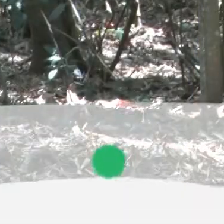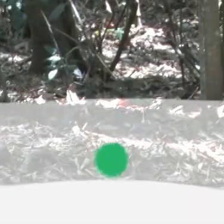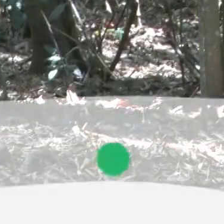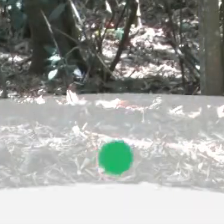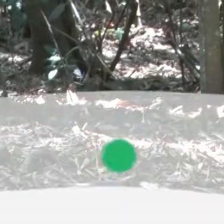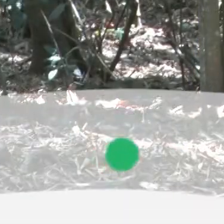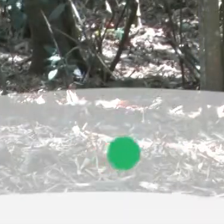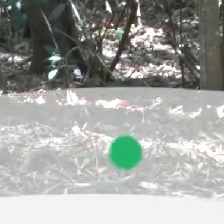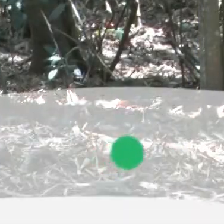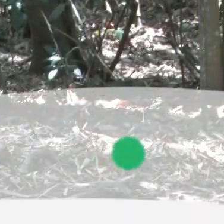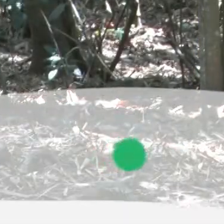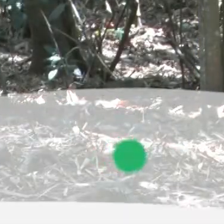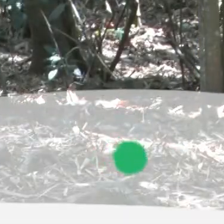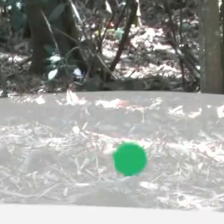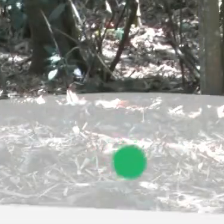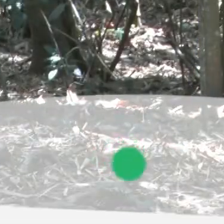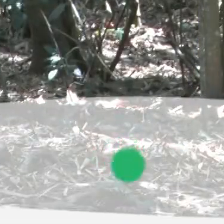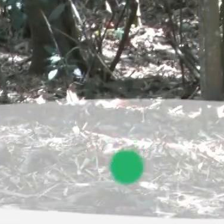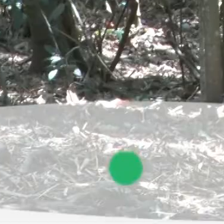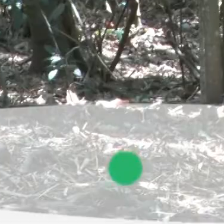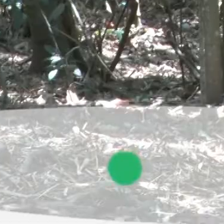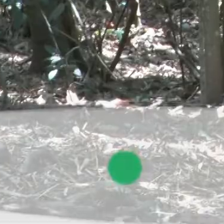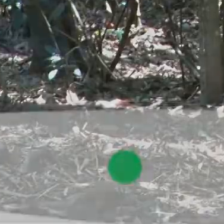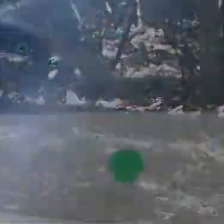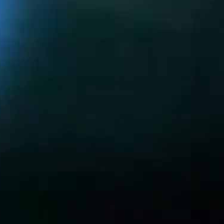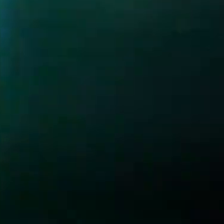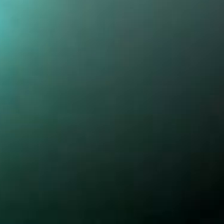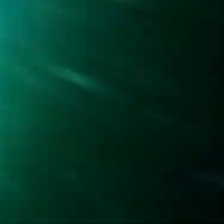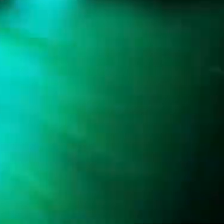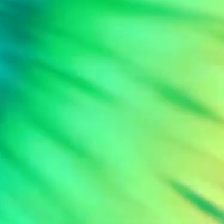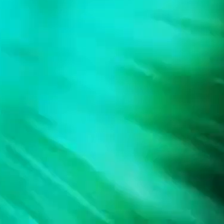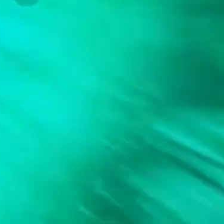confere no nosso próximo Univerciência. Até lá!